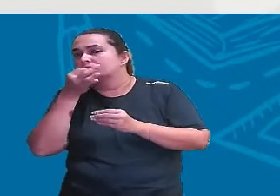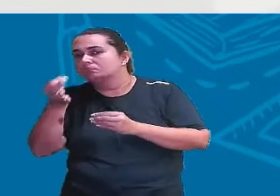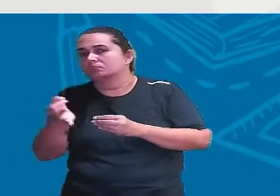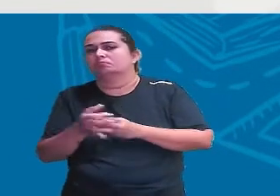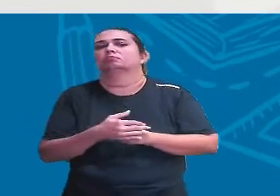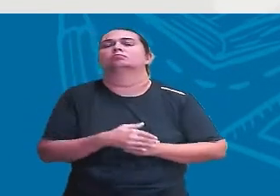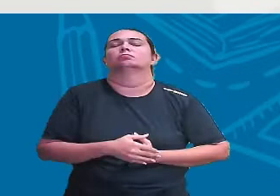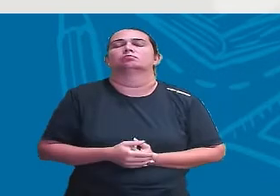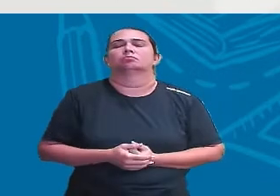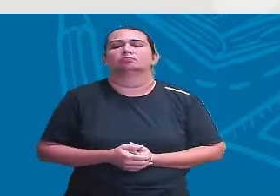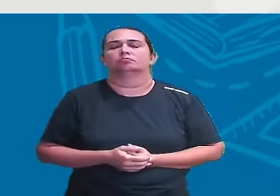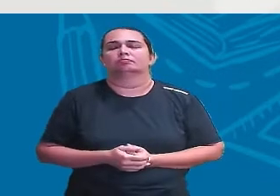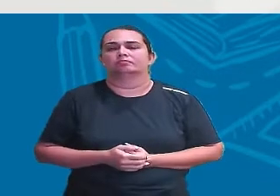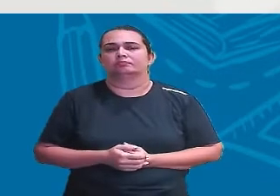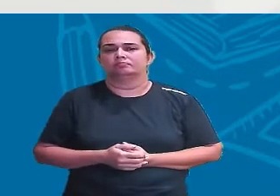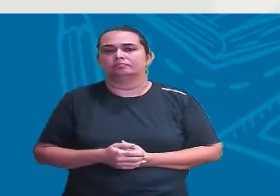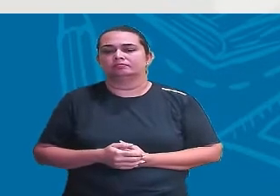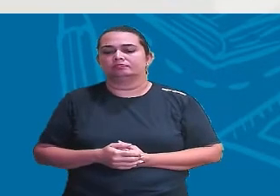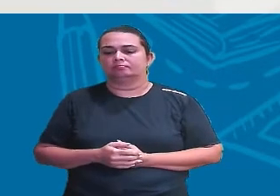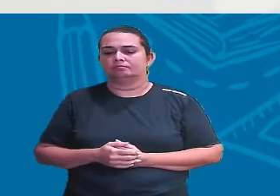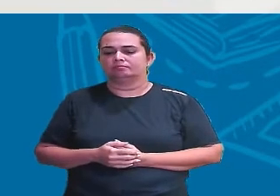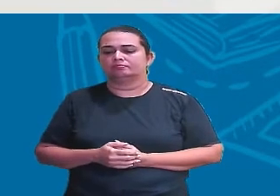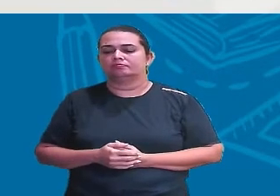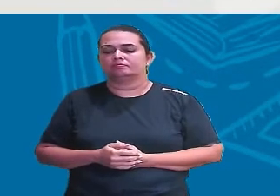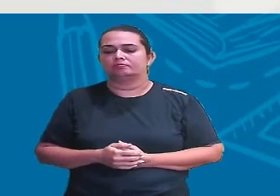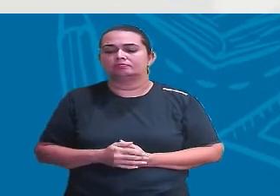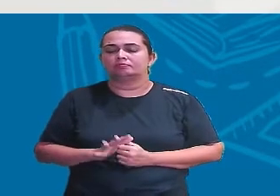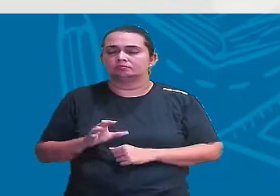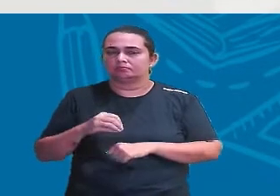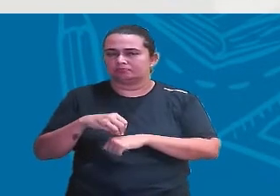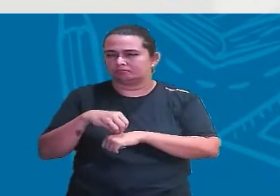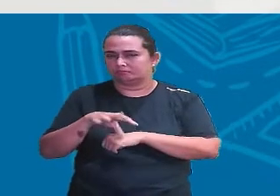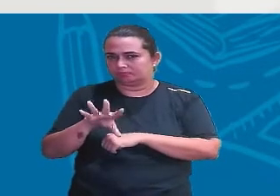tá? Bom, se liga